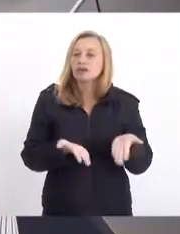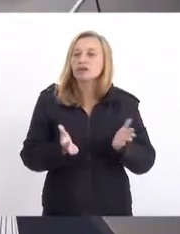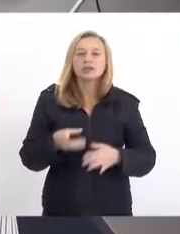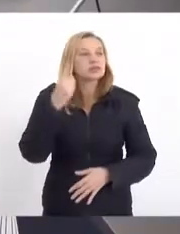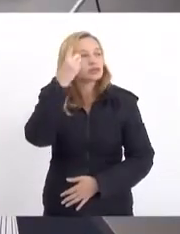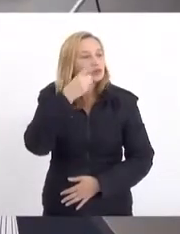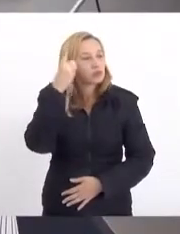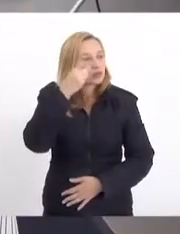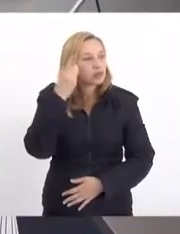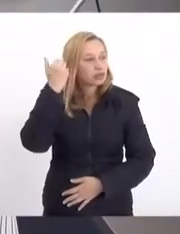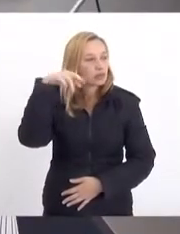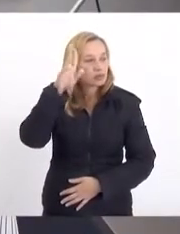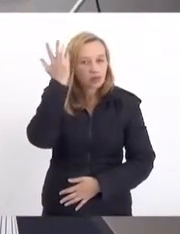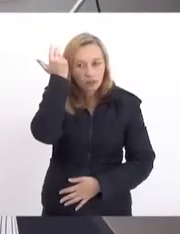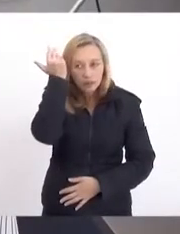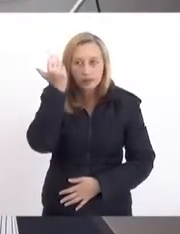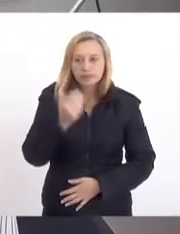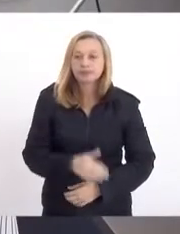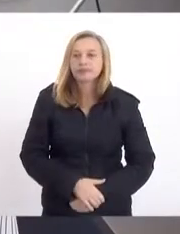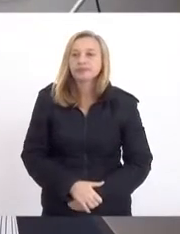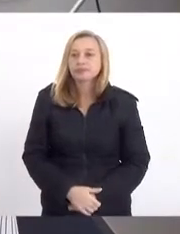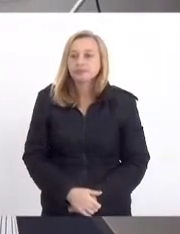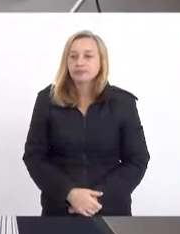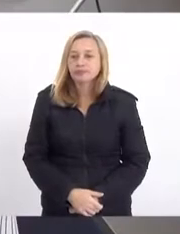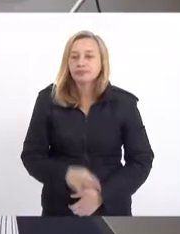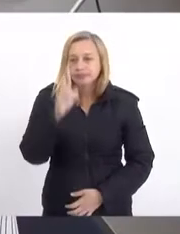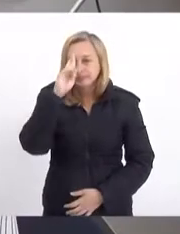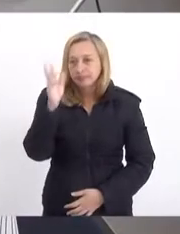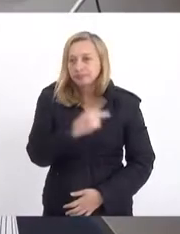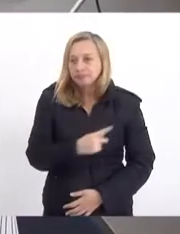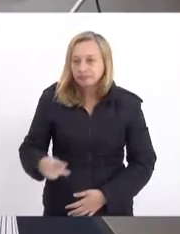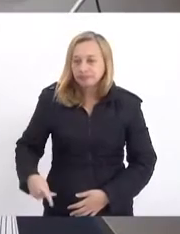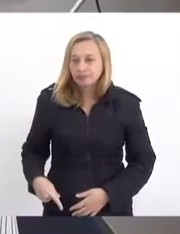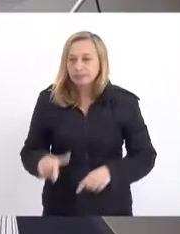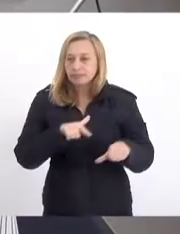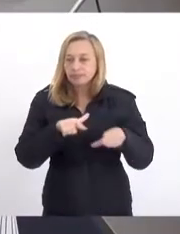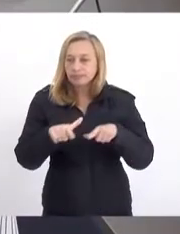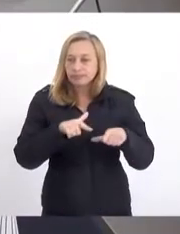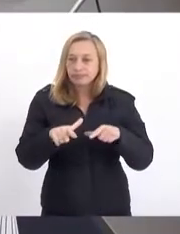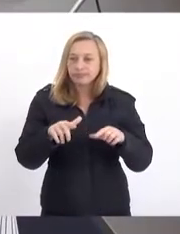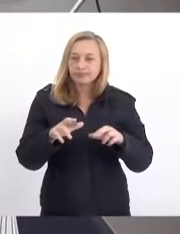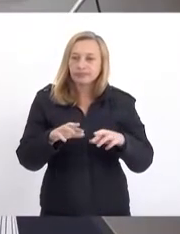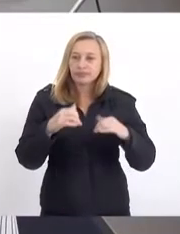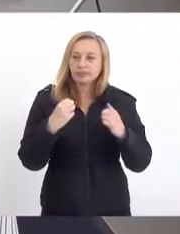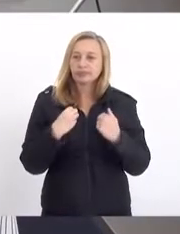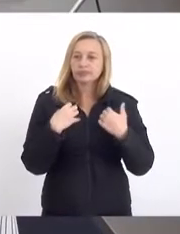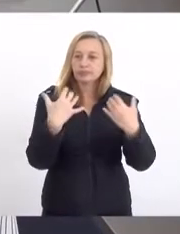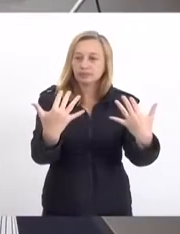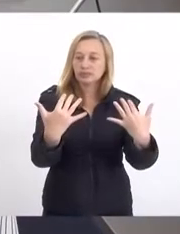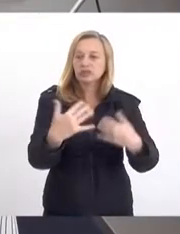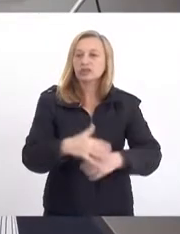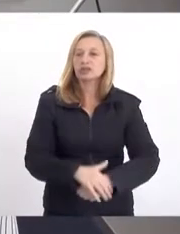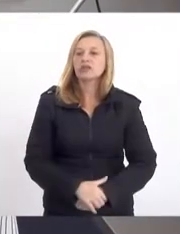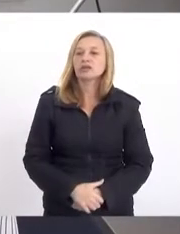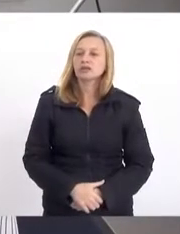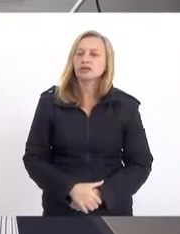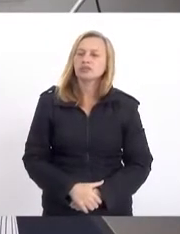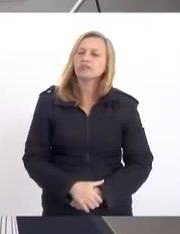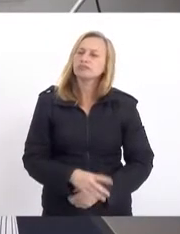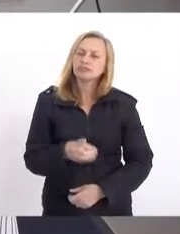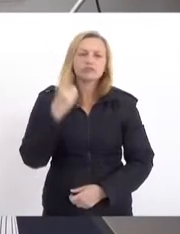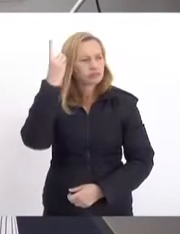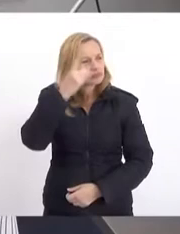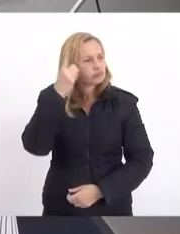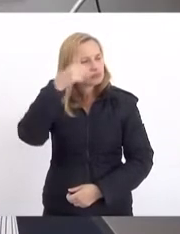deputado Eliomar Coelho. Senhor presidente dos trabalhos desta audiência, nobre deputado